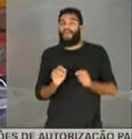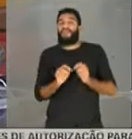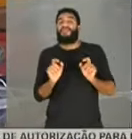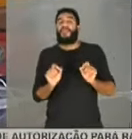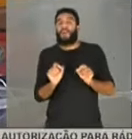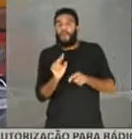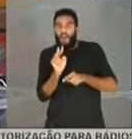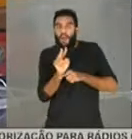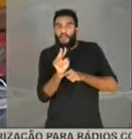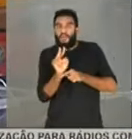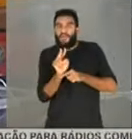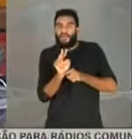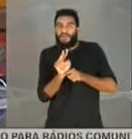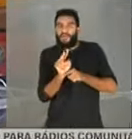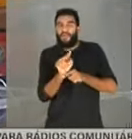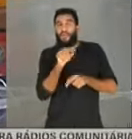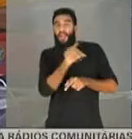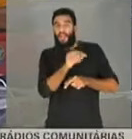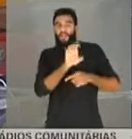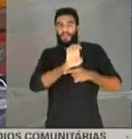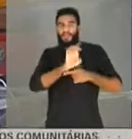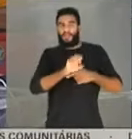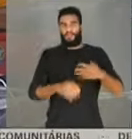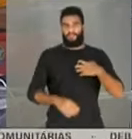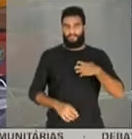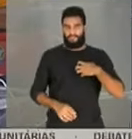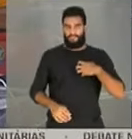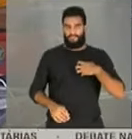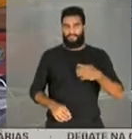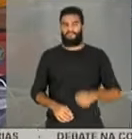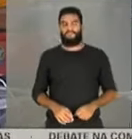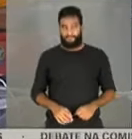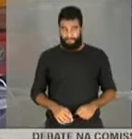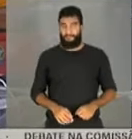ao Estado da Bahia. Estado da Bahia.